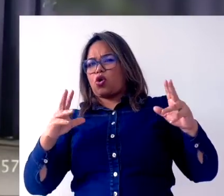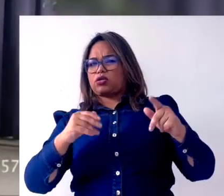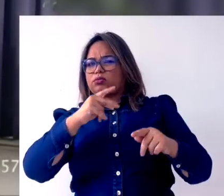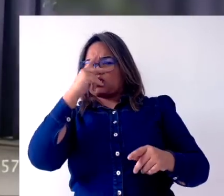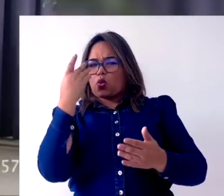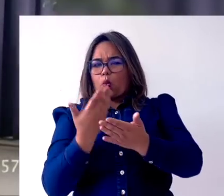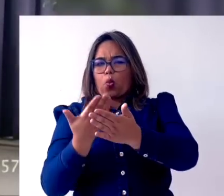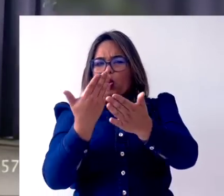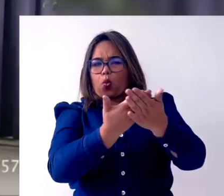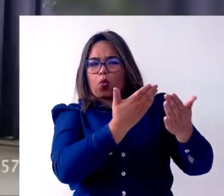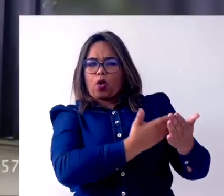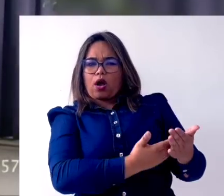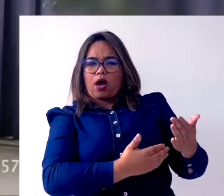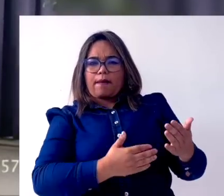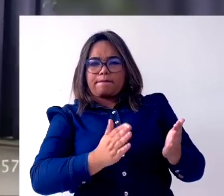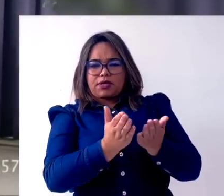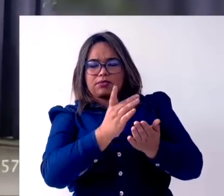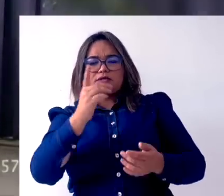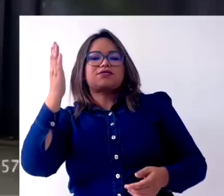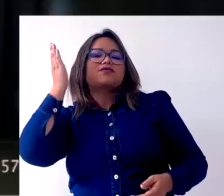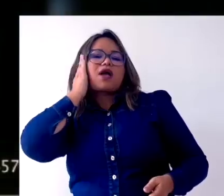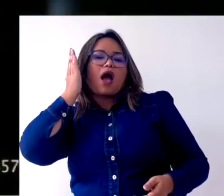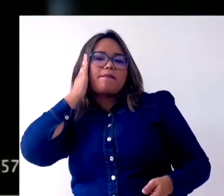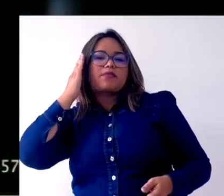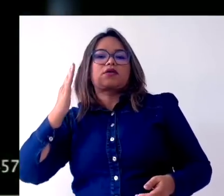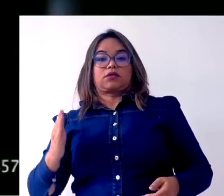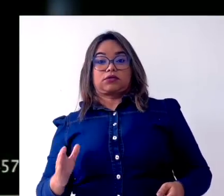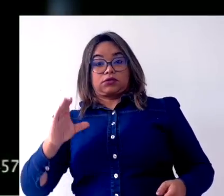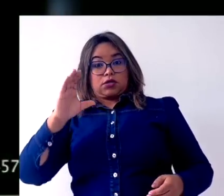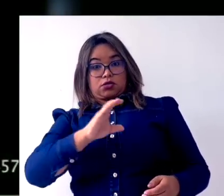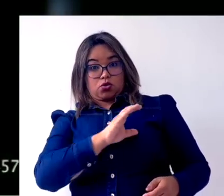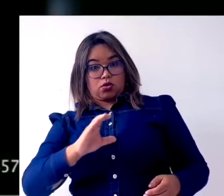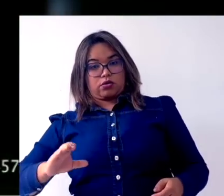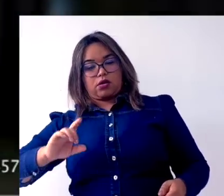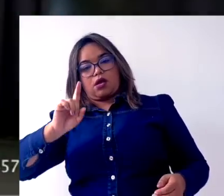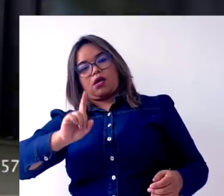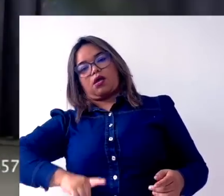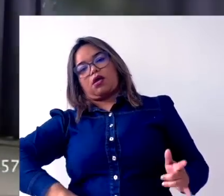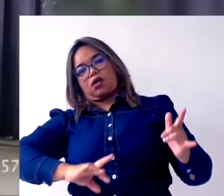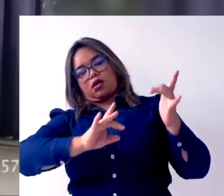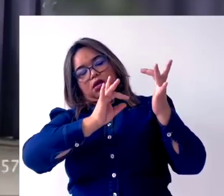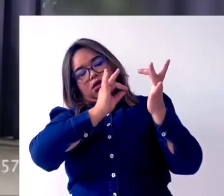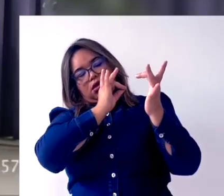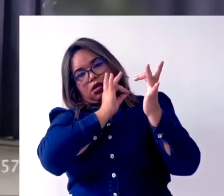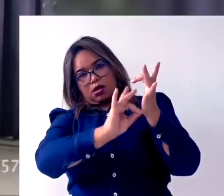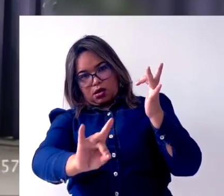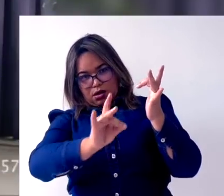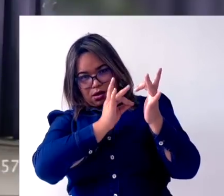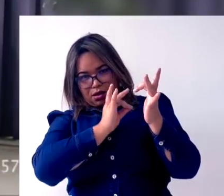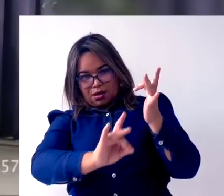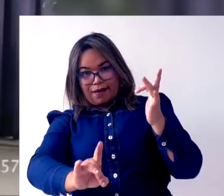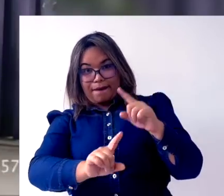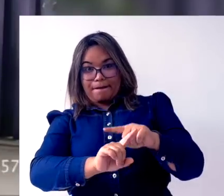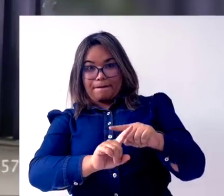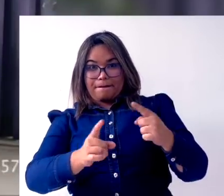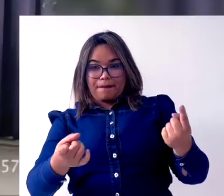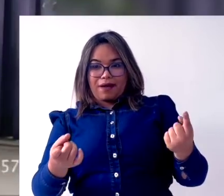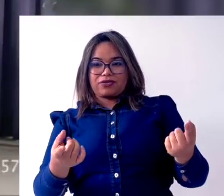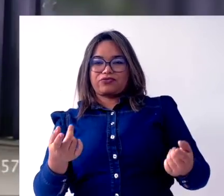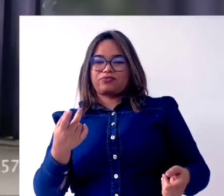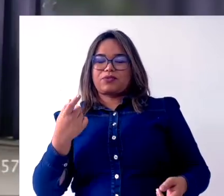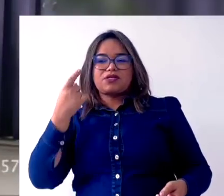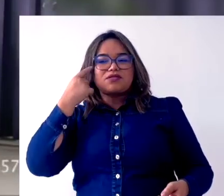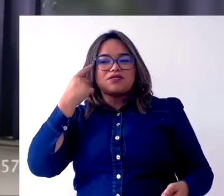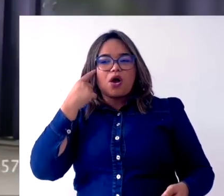disseram claramente, Roma é o anticristo. Eles estavam observando, e agora eles dizem, bem, esta outra besta não pode estar